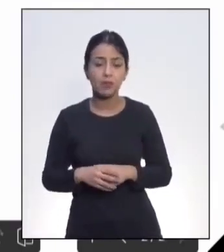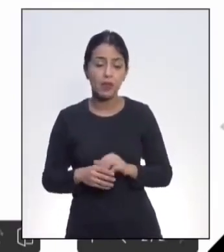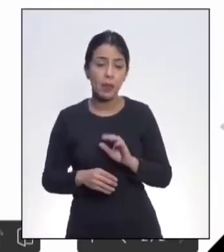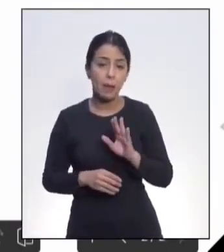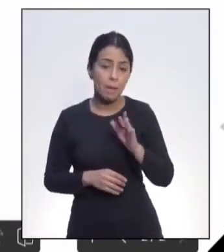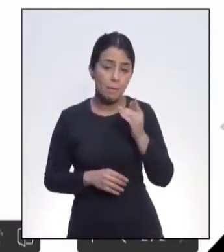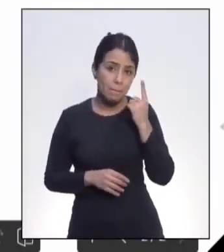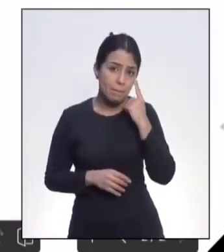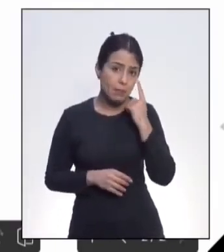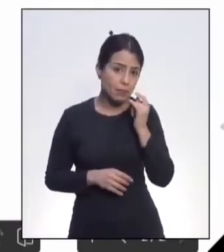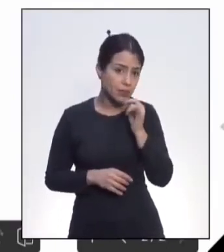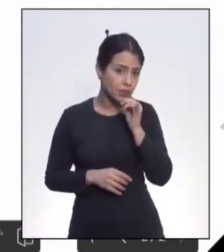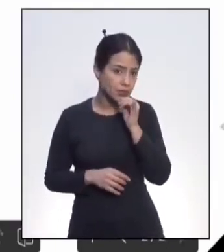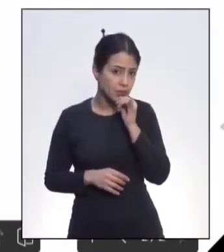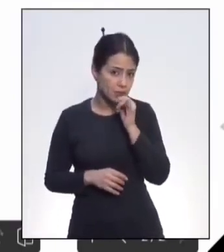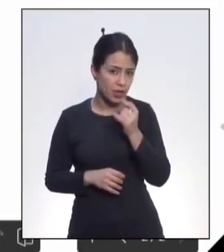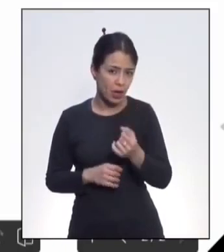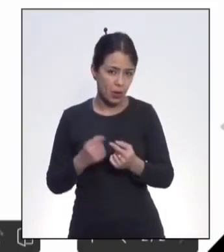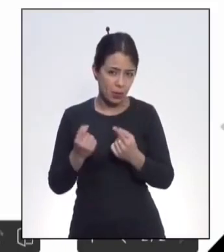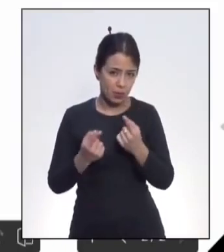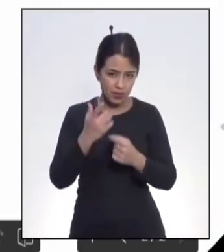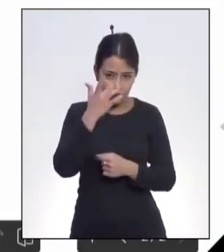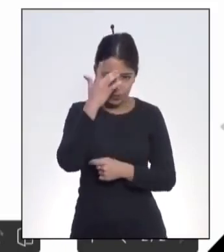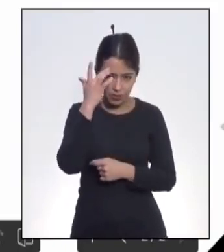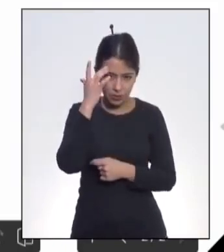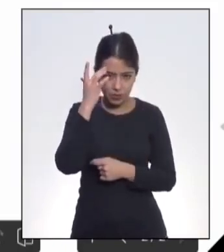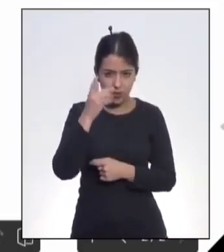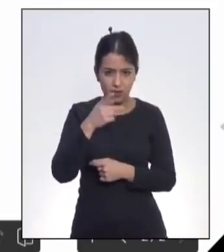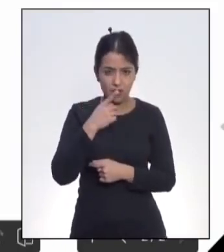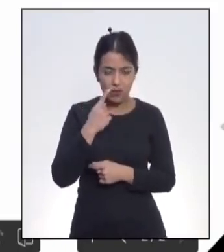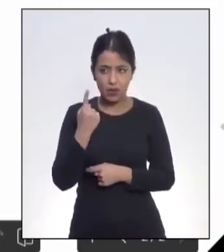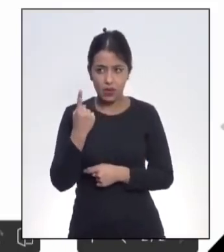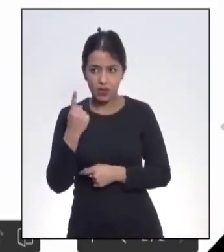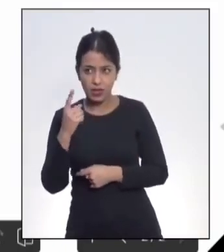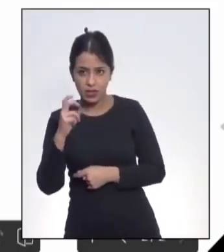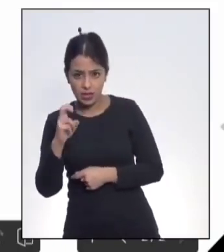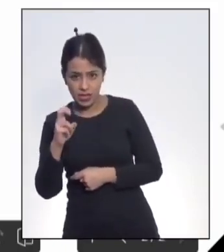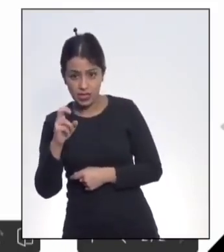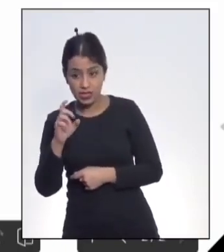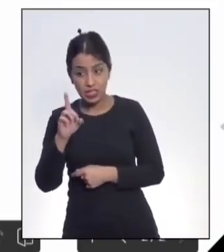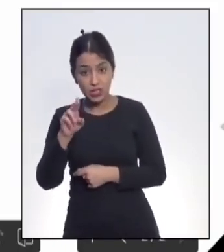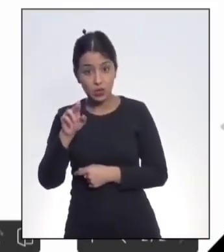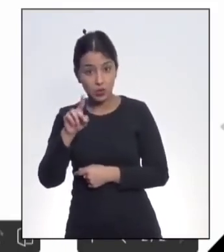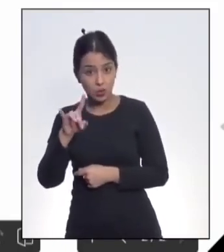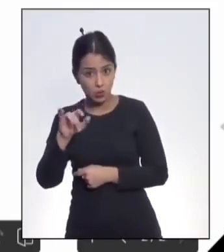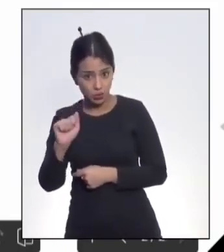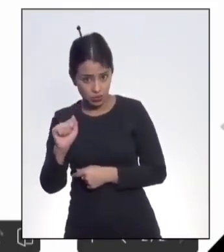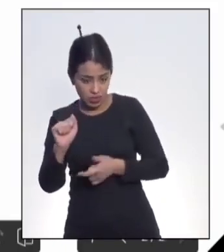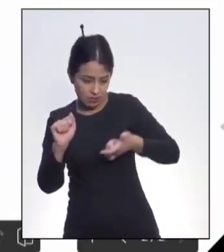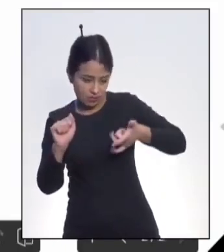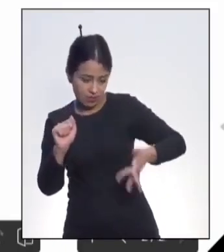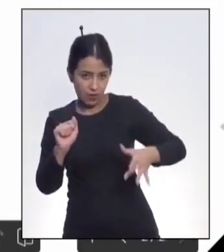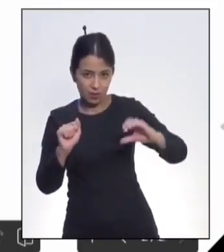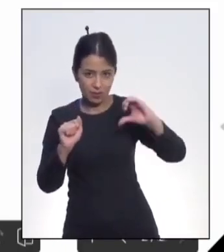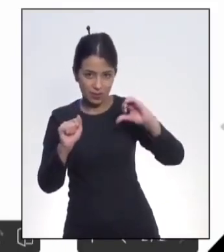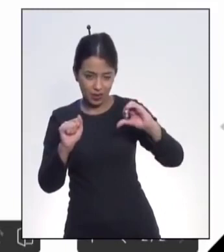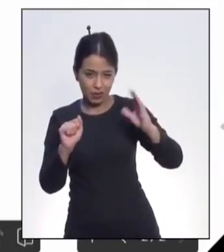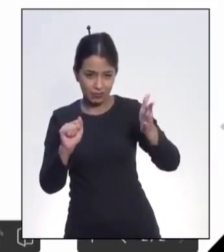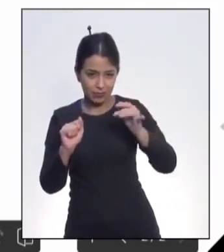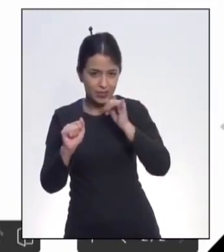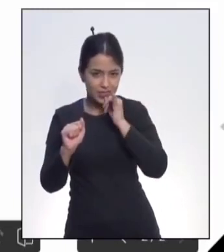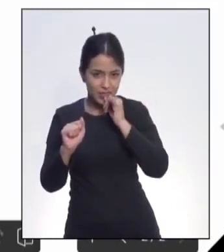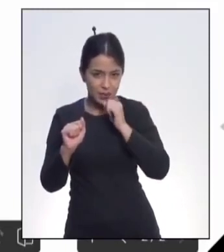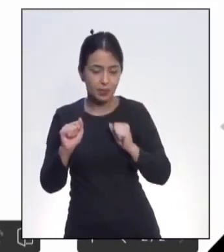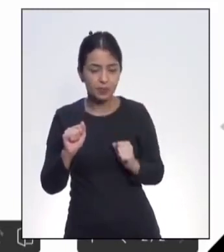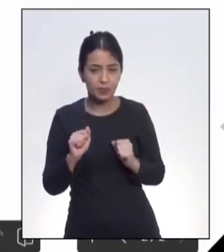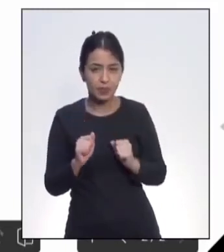pensar assim, ó, como alguns colocaram, eu posso arredondar para 15 dúzias de ovos? Posso, não tem muito problema. Então, a gente vai pensar assim,